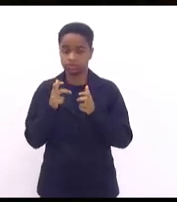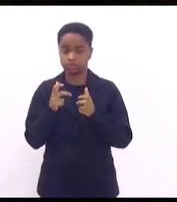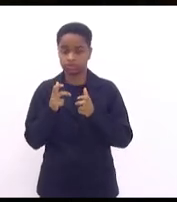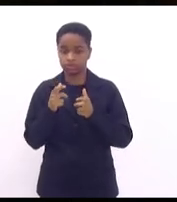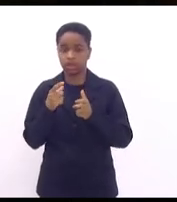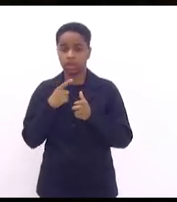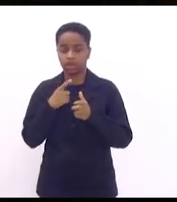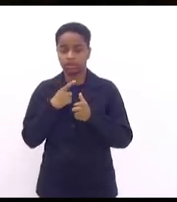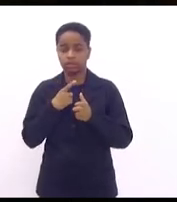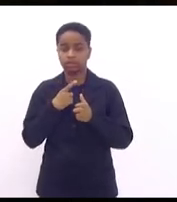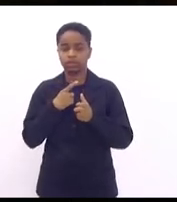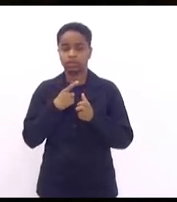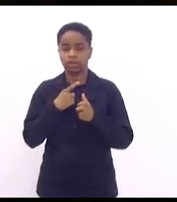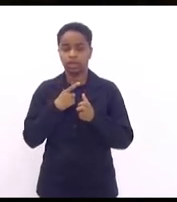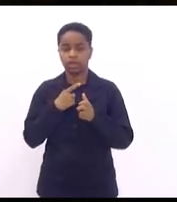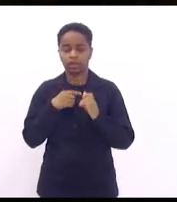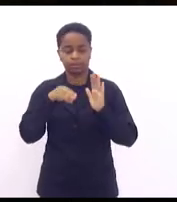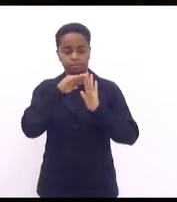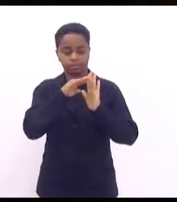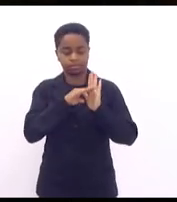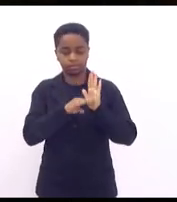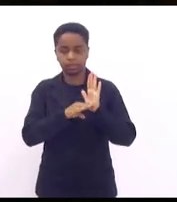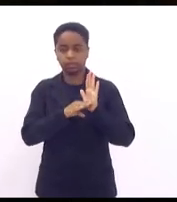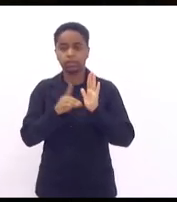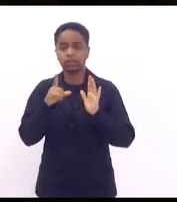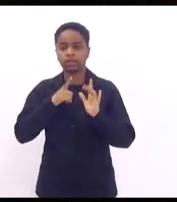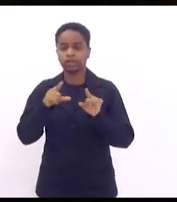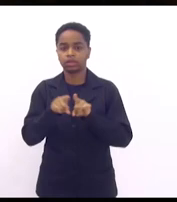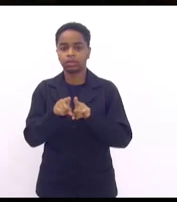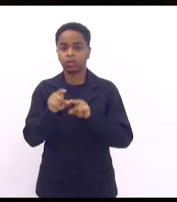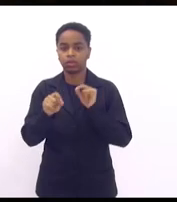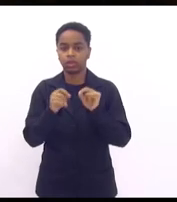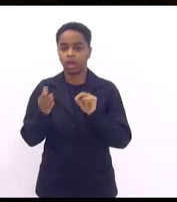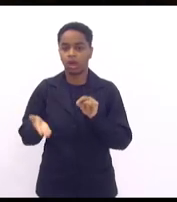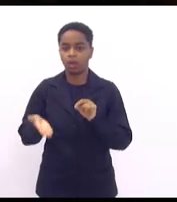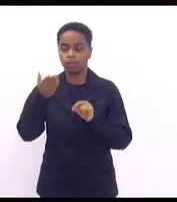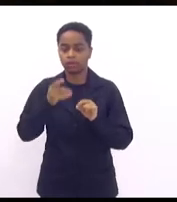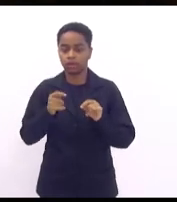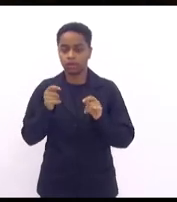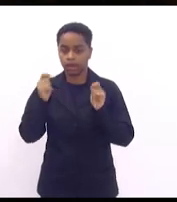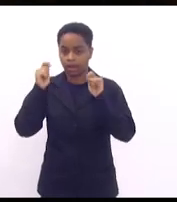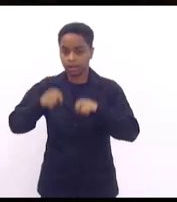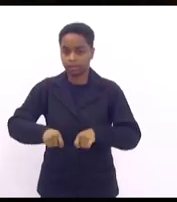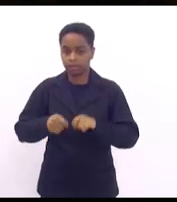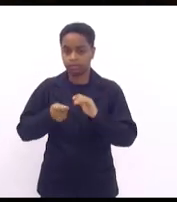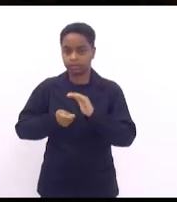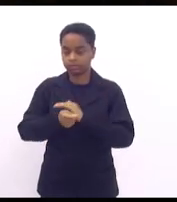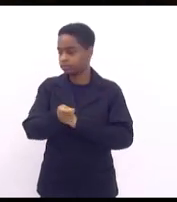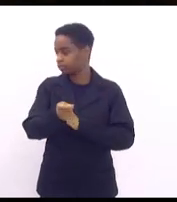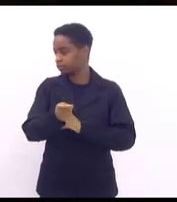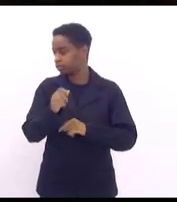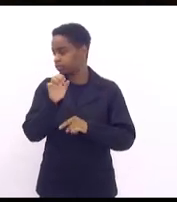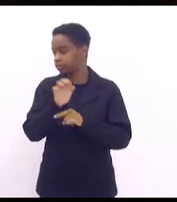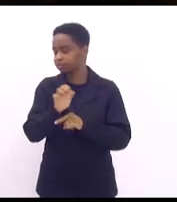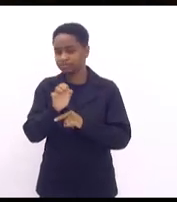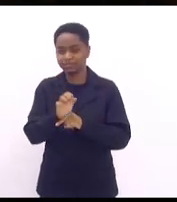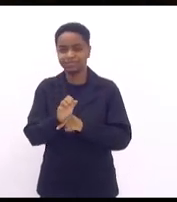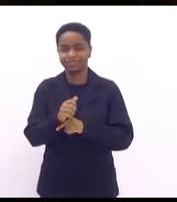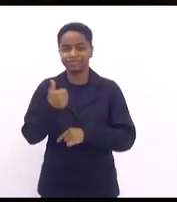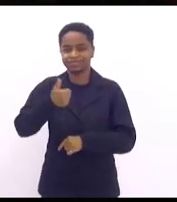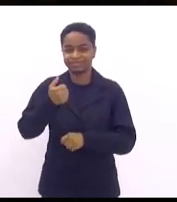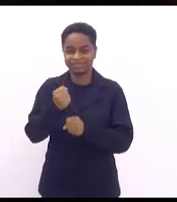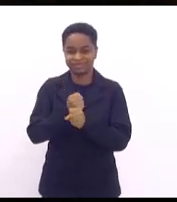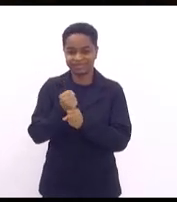as premissas do PEDES, a gente tem um aumento da capacidade de investimento do Estado. O primeiro ano da